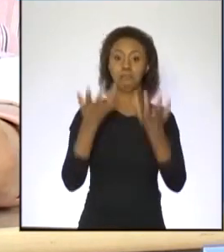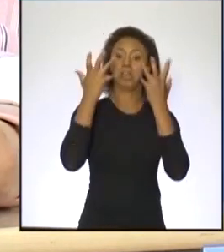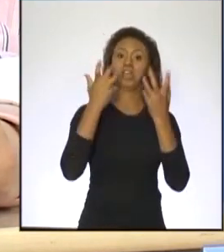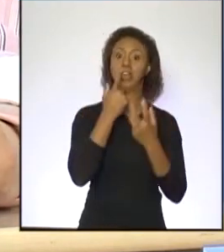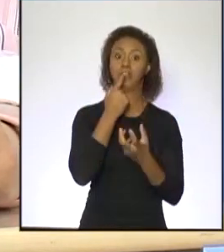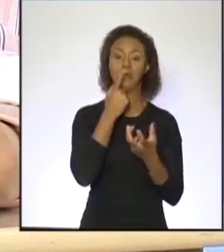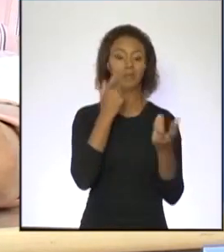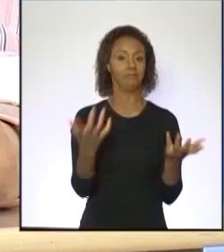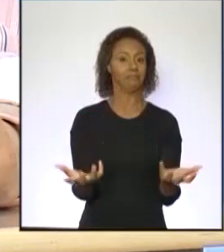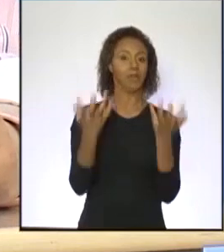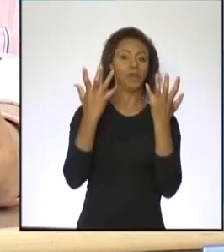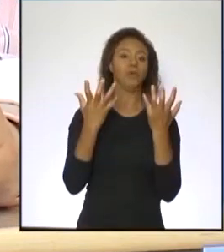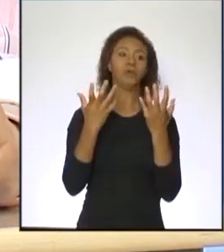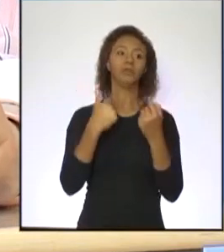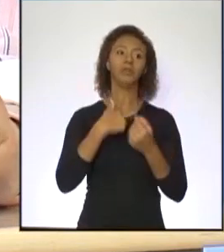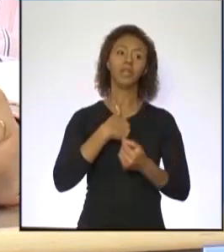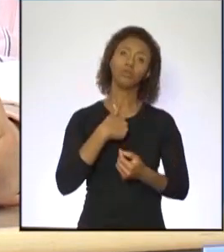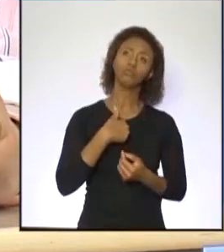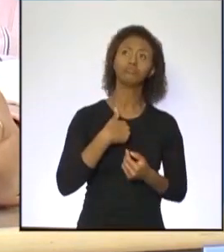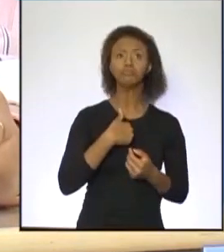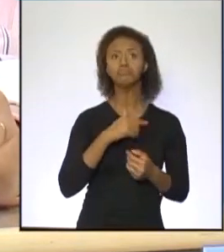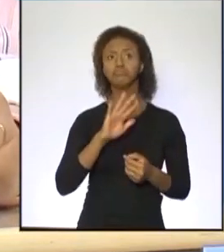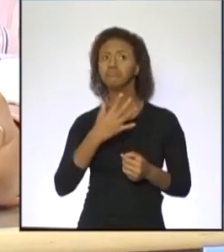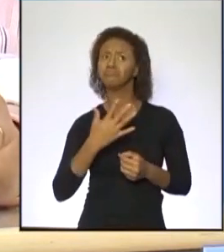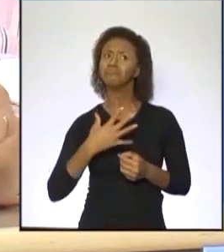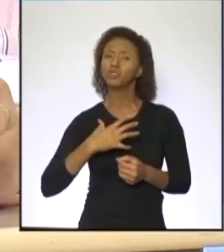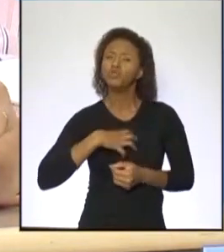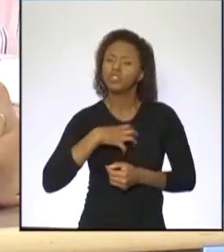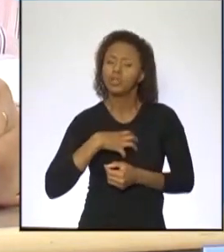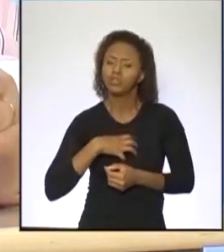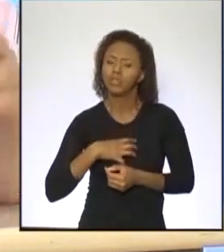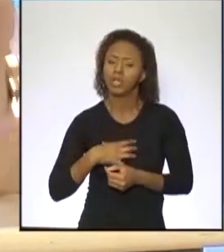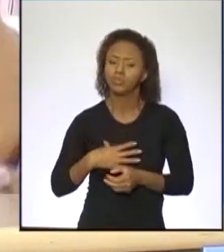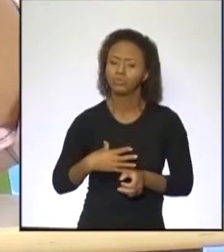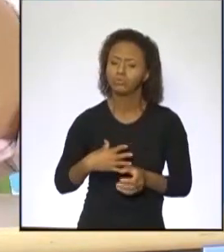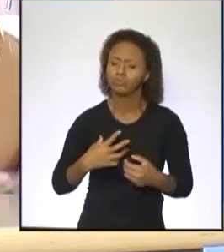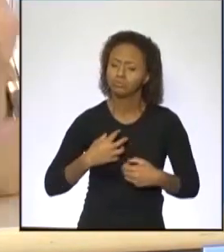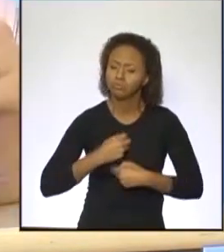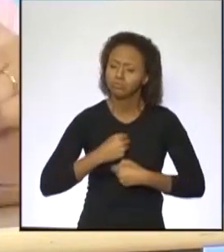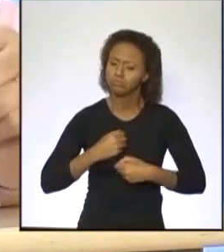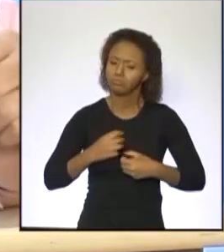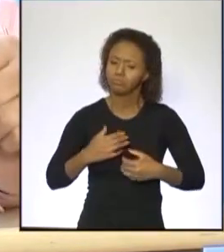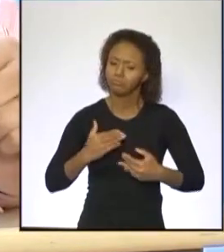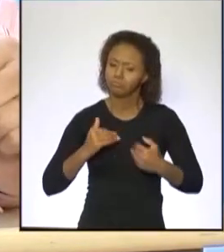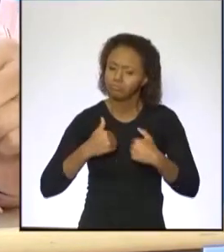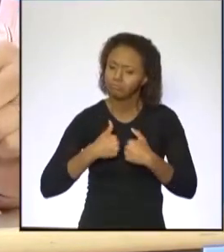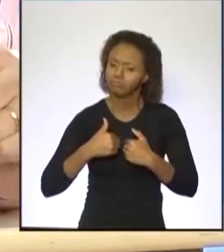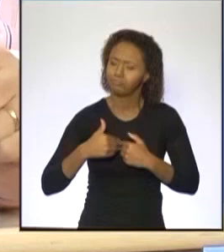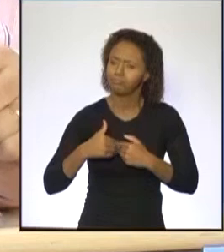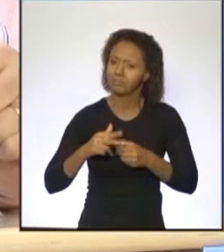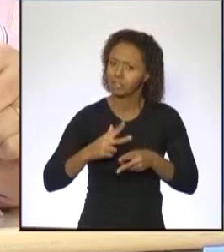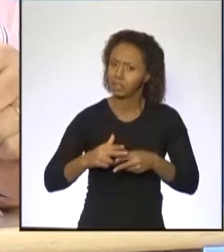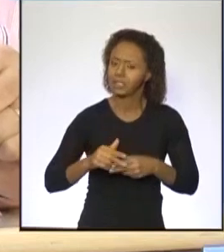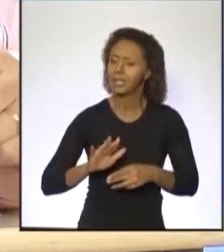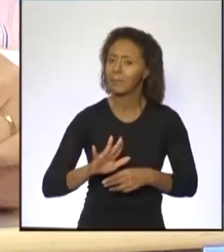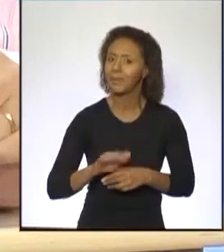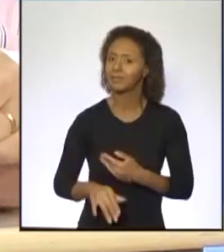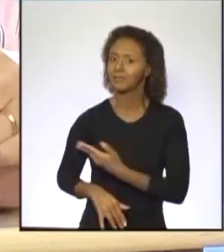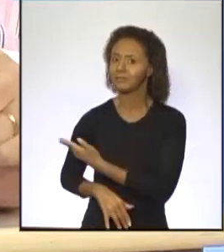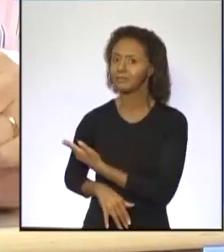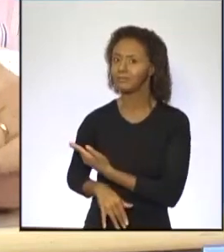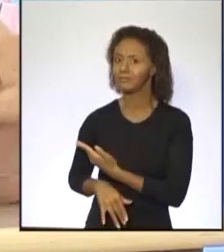e embora eu me considere até uma pessoa relativamente discreta, mas esse fone de